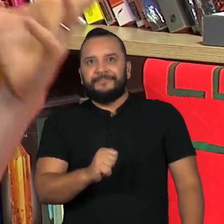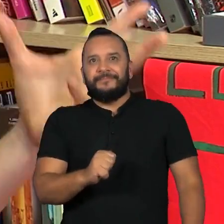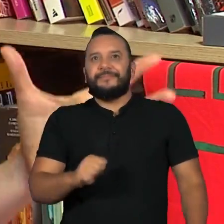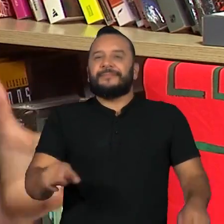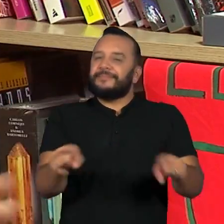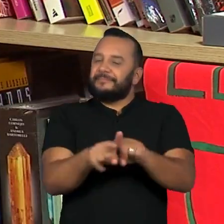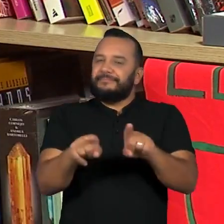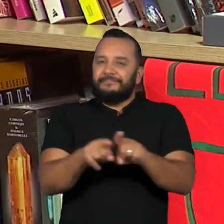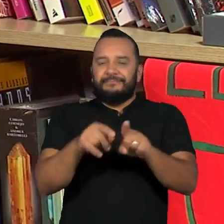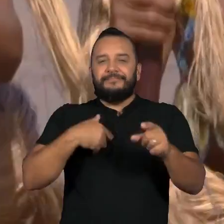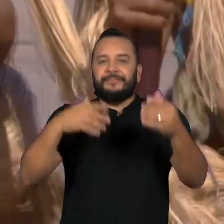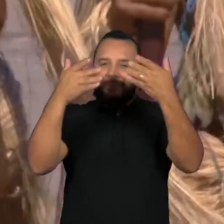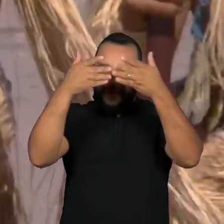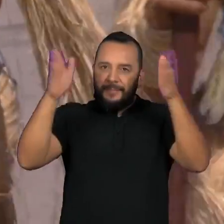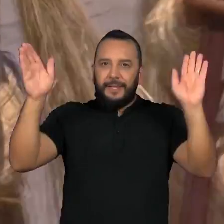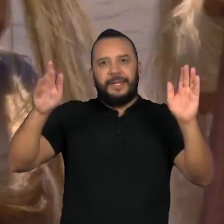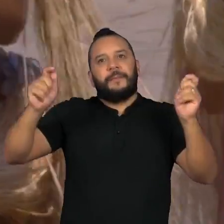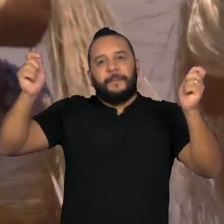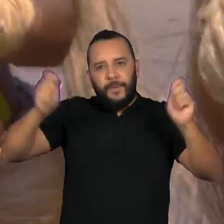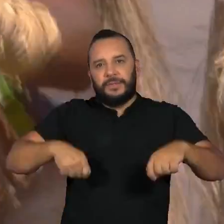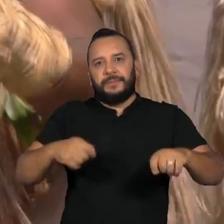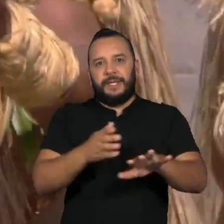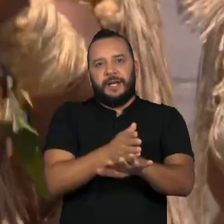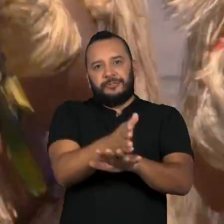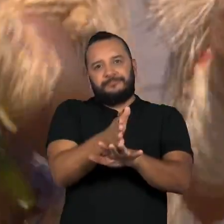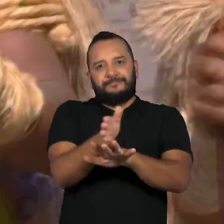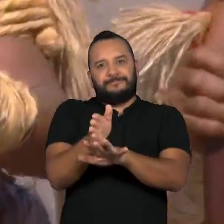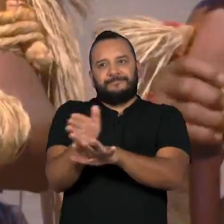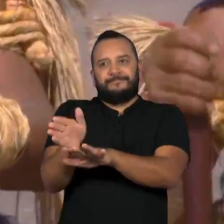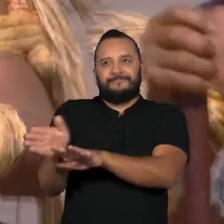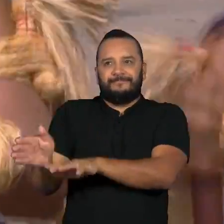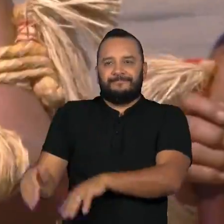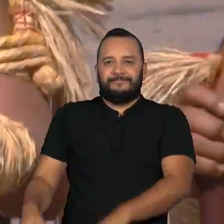de abrir esses horizontes.